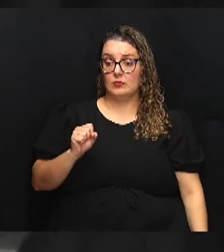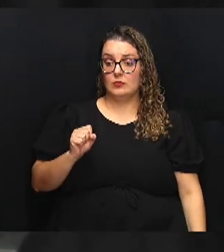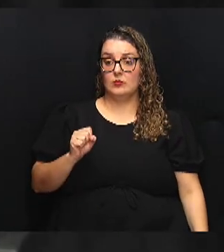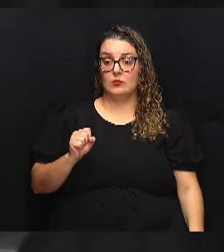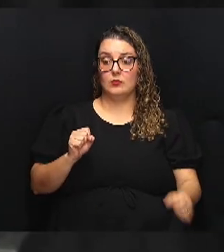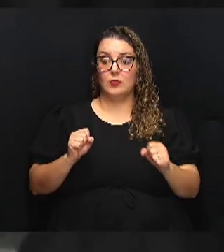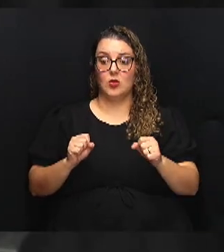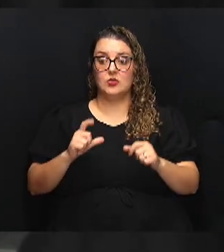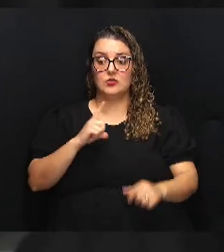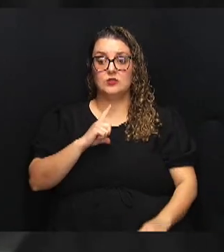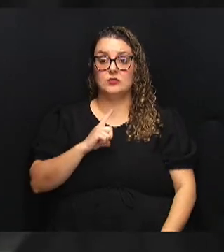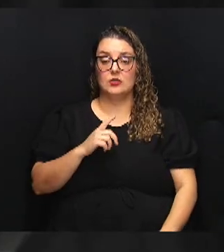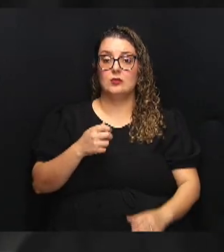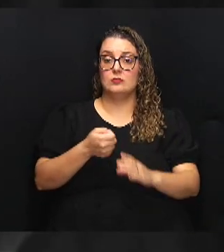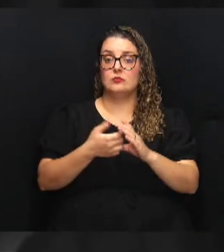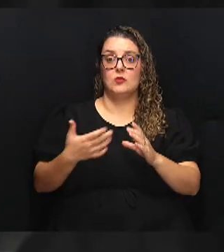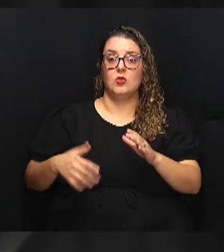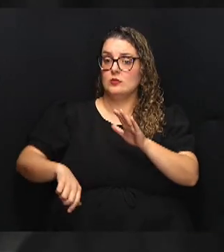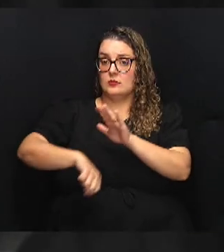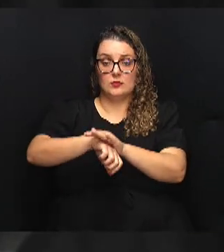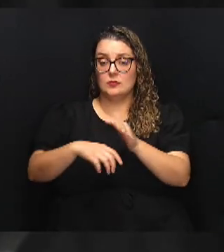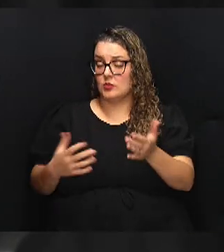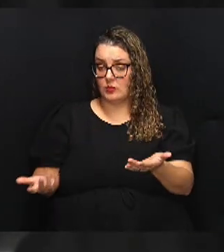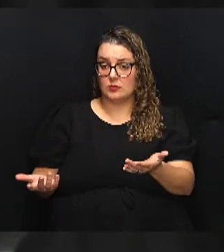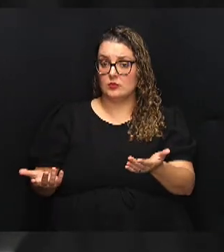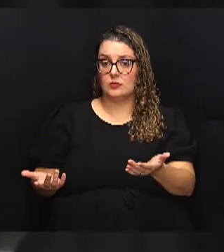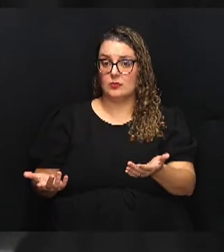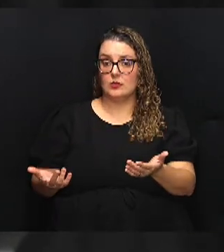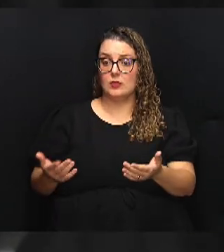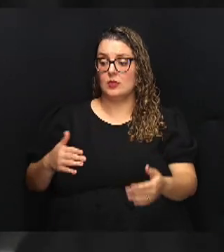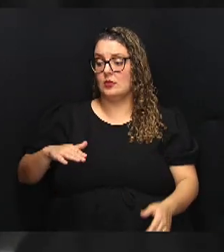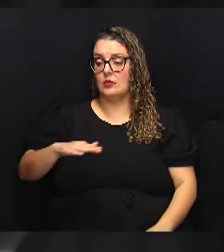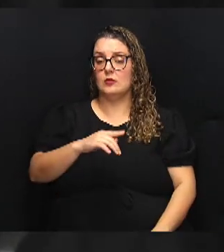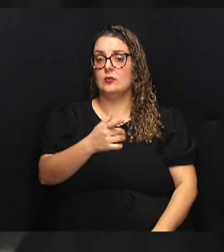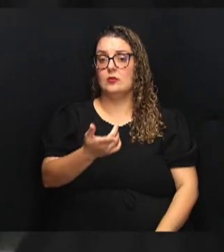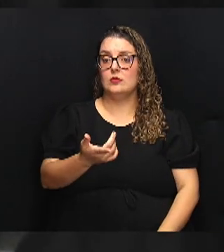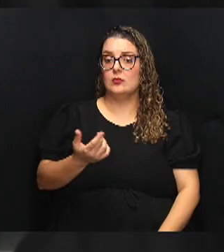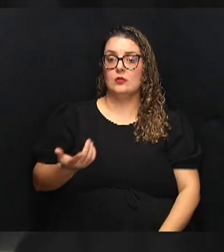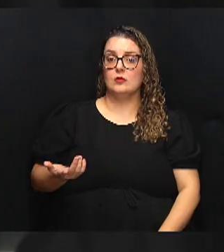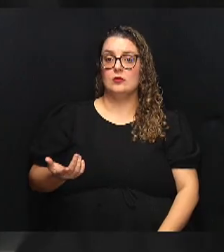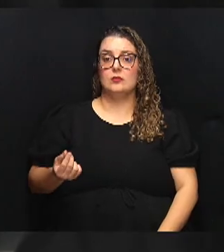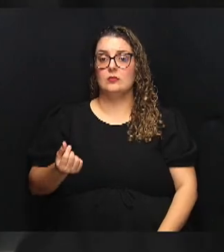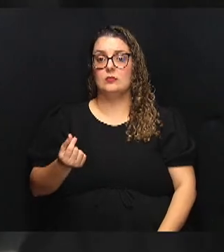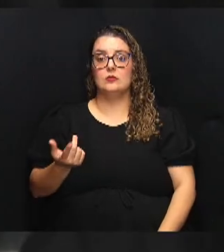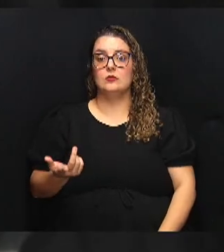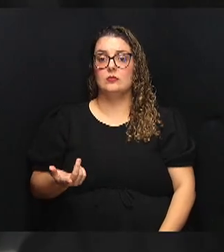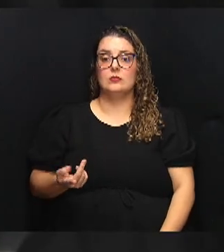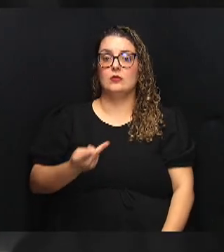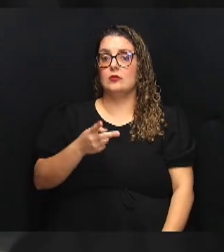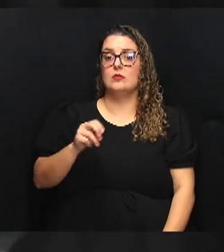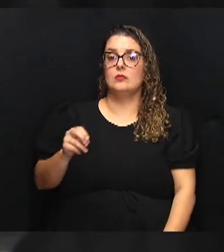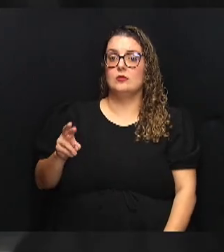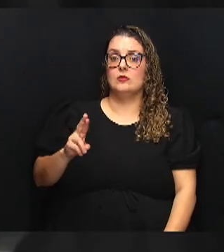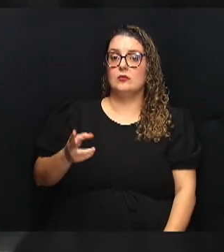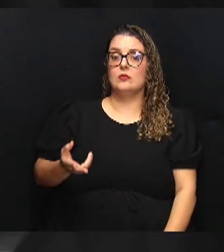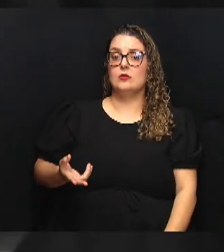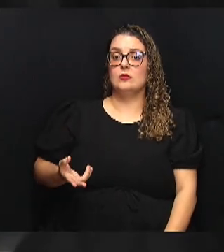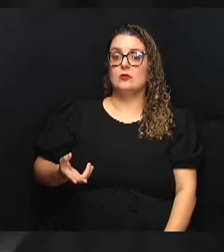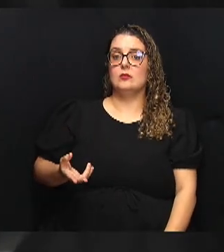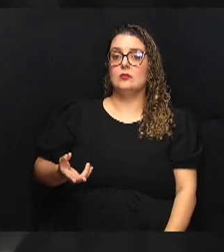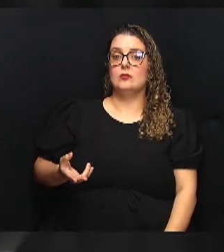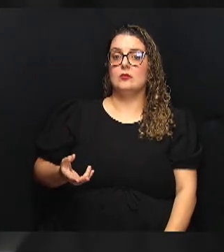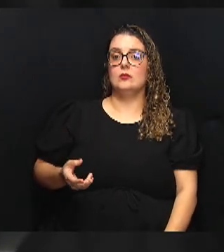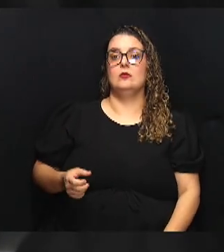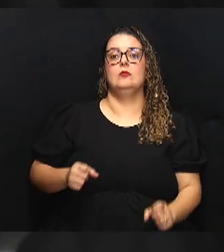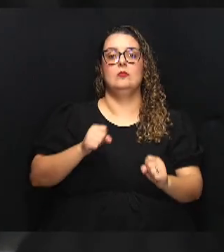um caráter de criminoso, né? Olha, vou levar você, vai custar R$200, sendo que a corrida ela pode